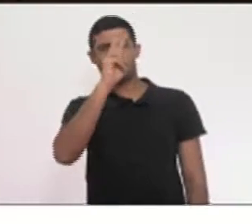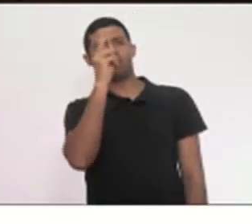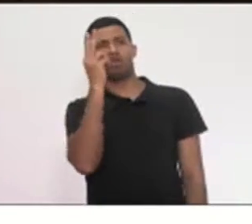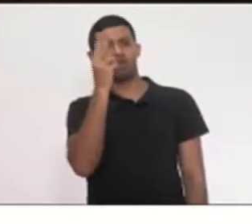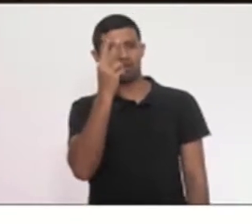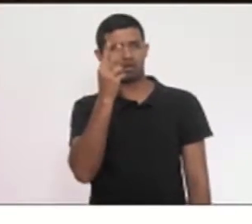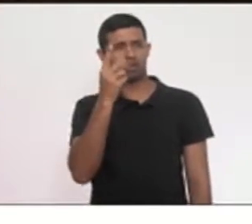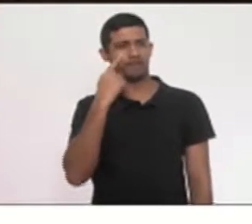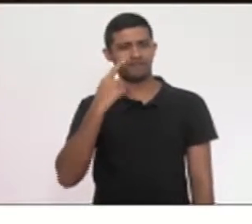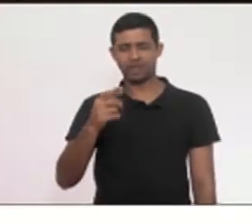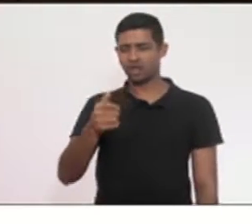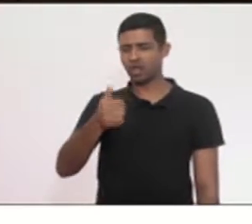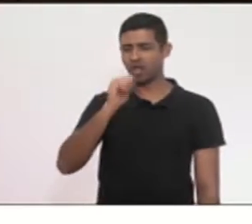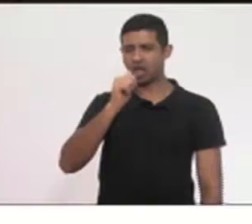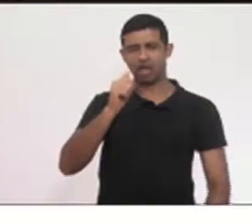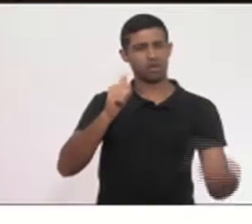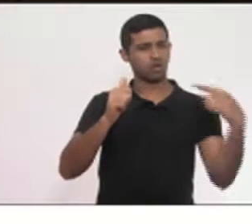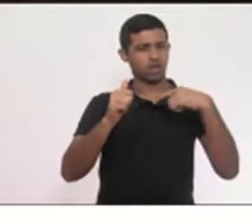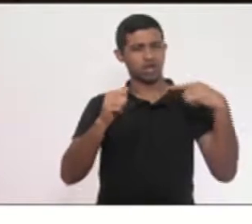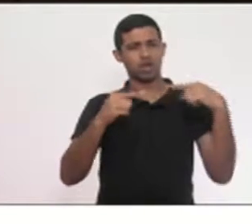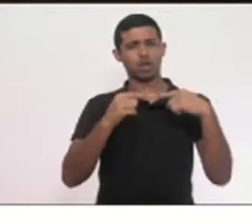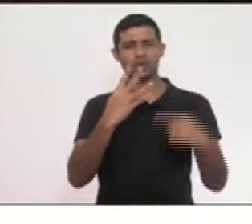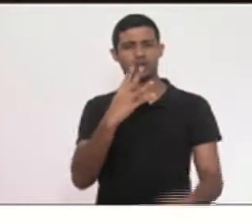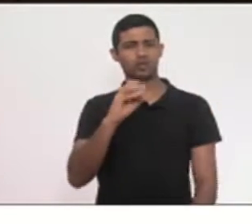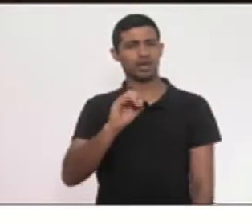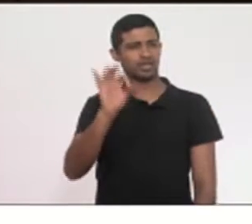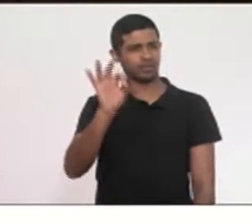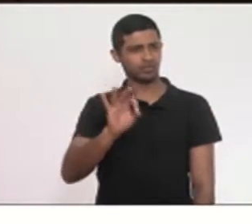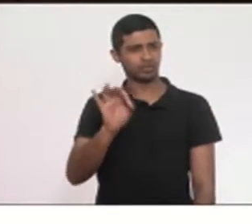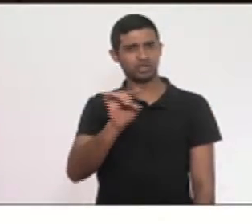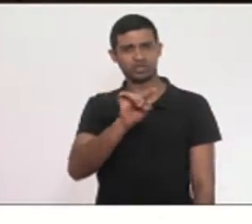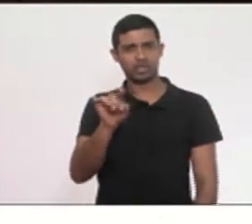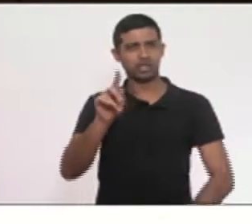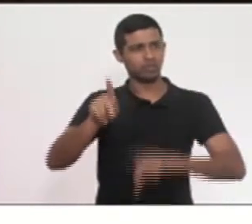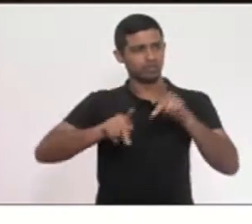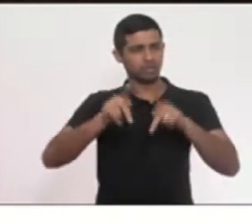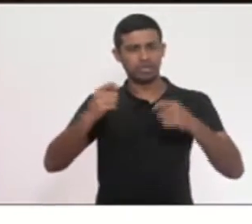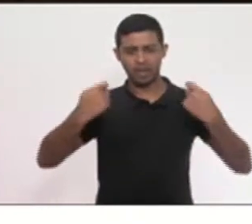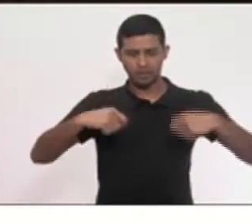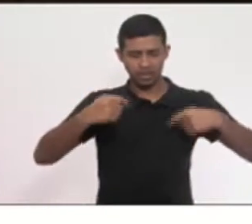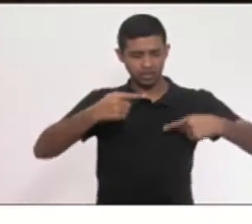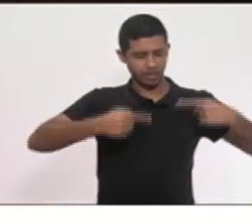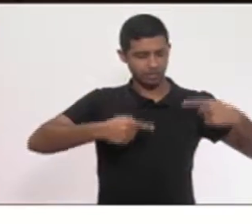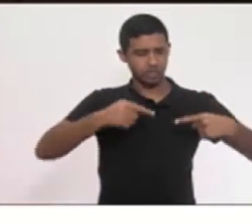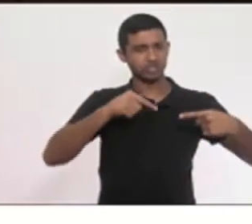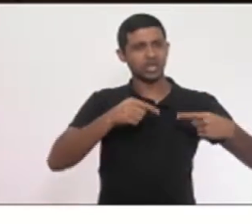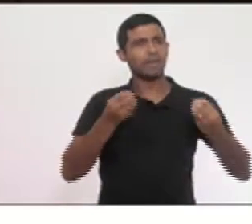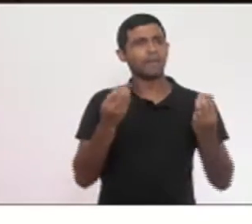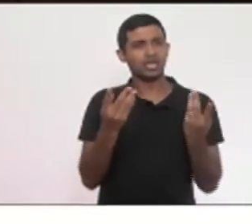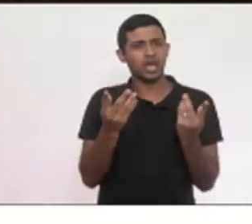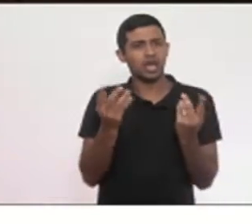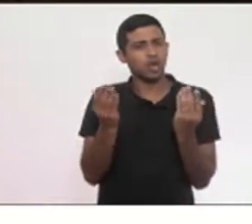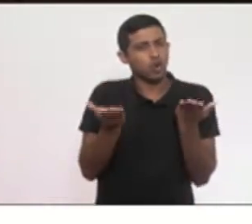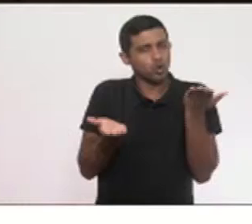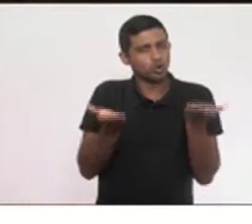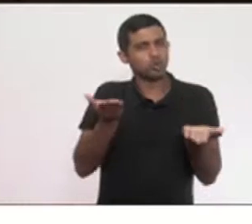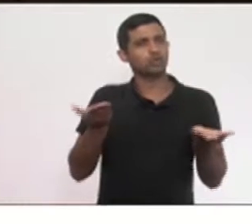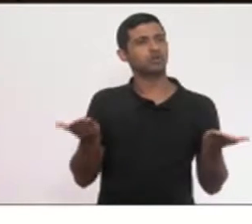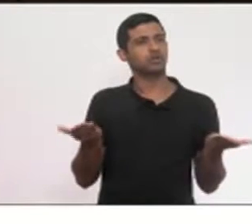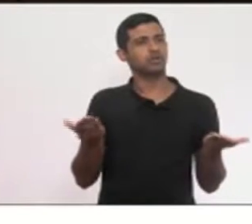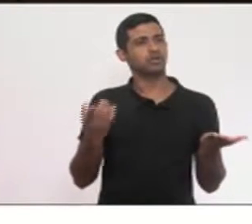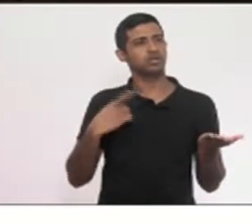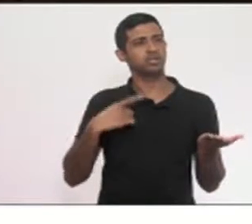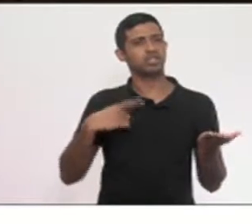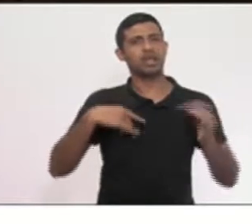sim consumido por 40% da população, tem que ter políticas de controle, tem que inibir a propaganda nos termos